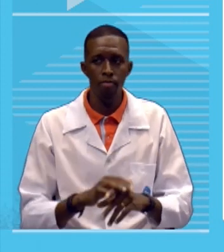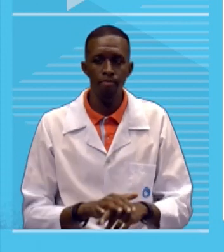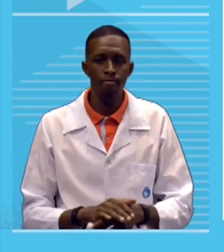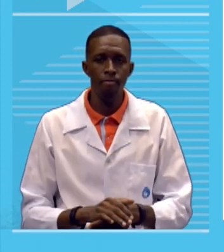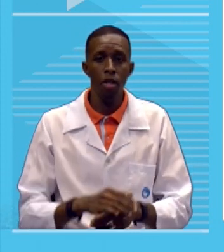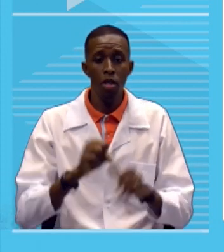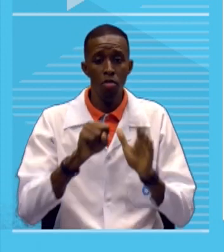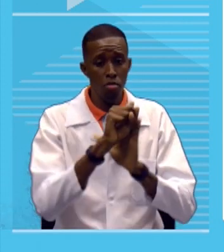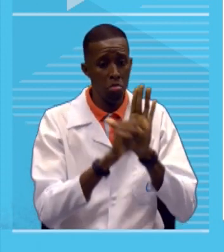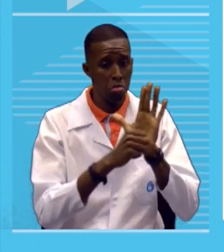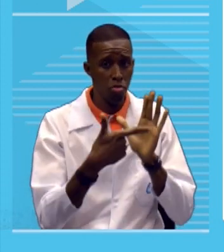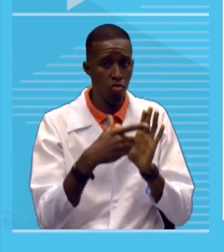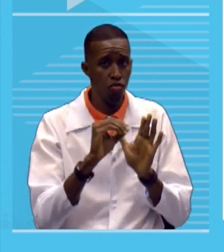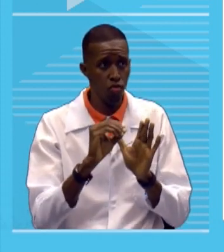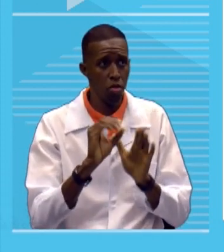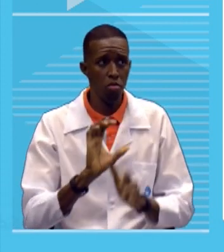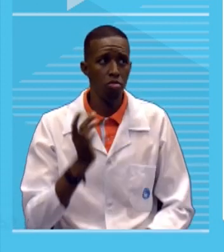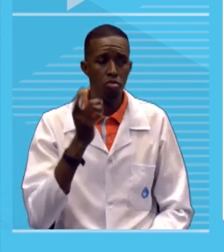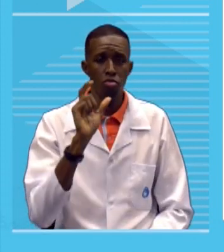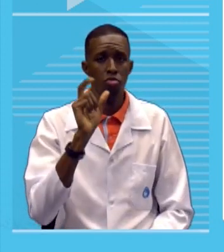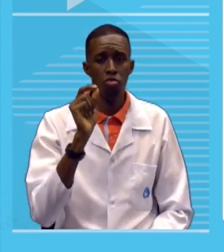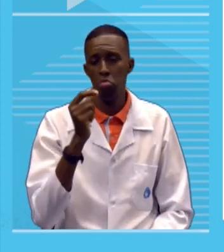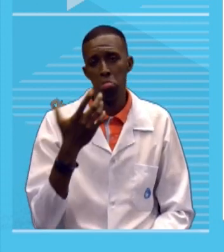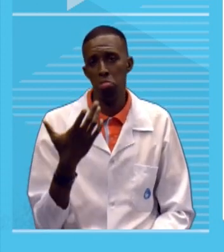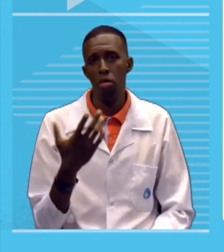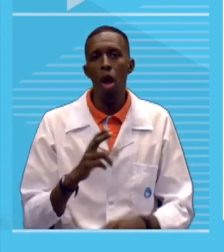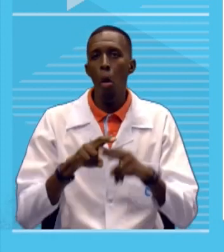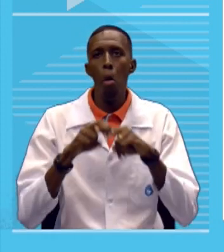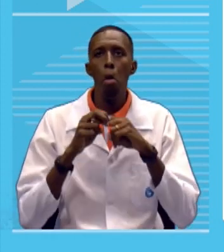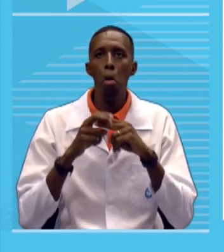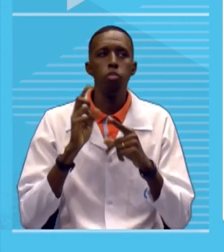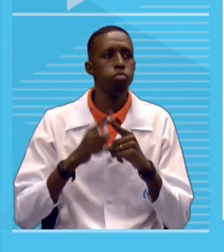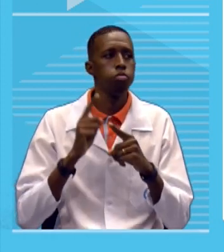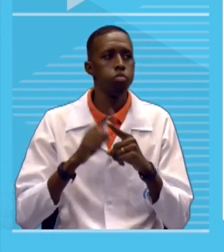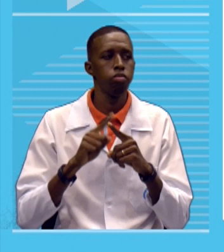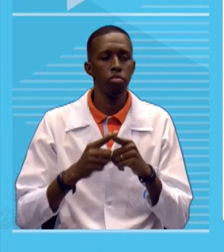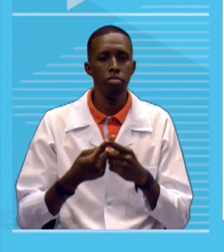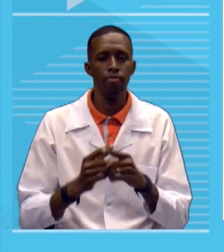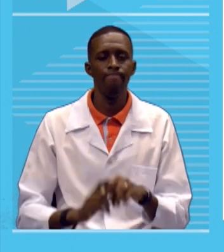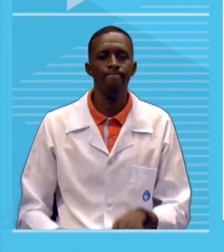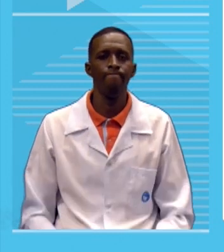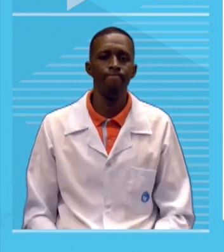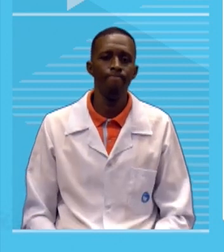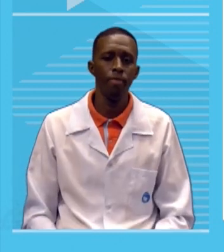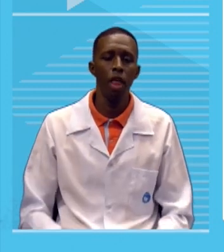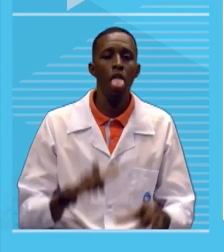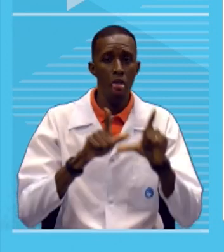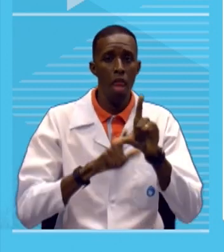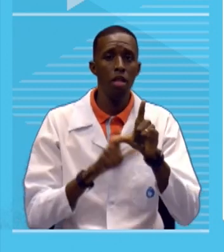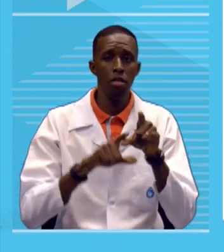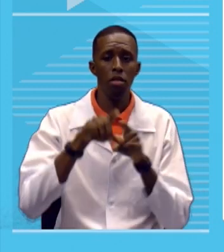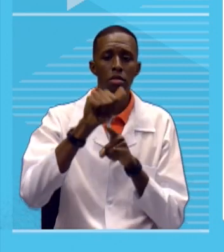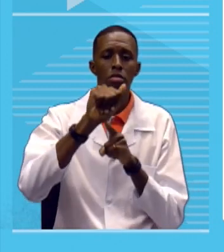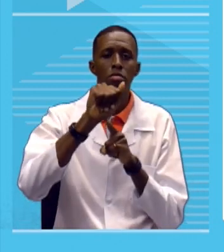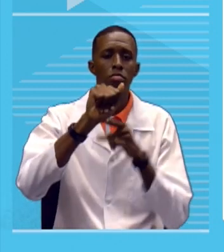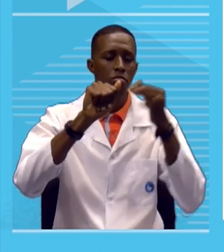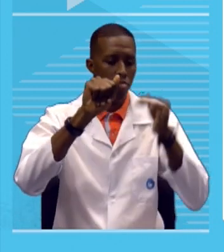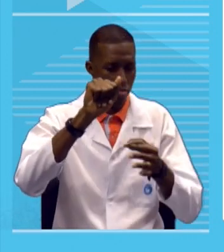Isso aconteceu porque, letra A, êxodo rural? Com certeza, né, gente? O êxodo rural porque as pessoas elas